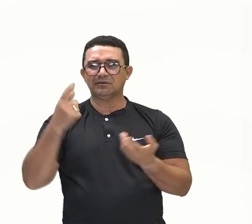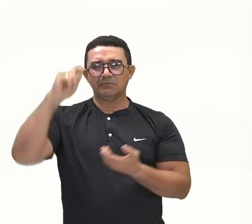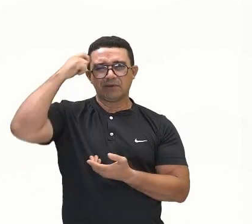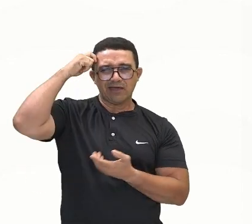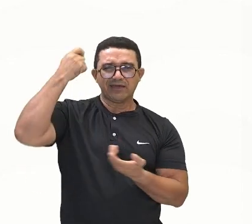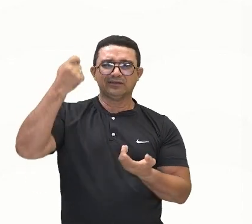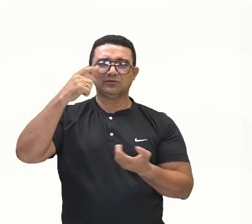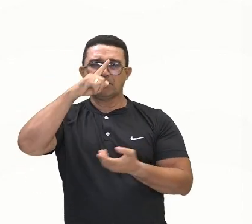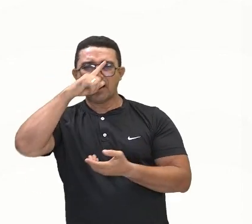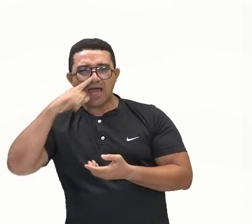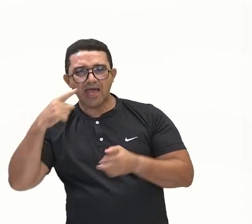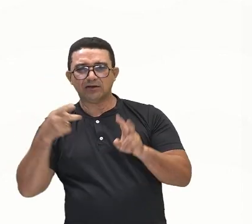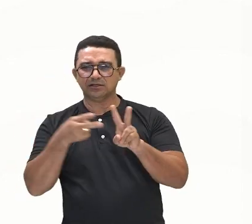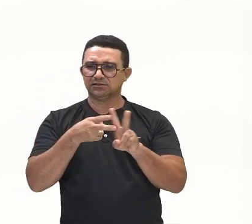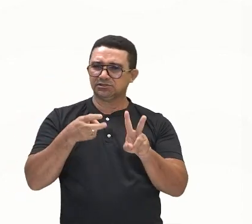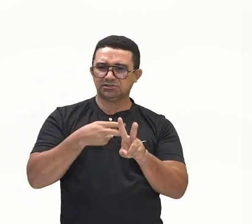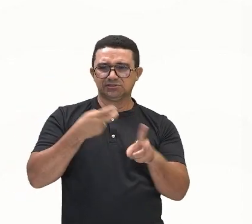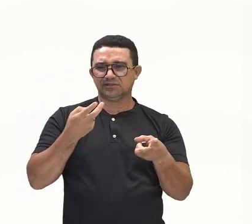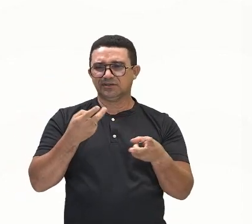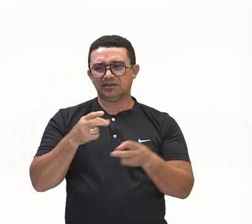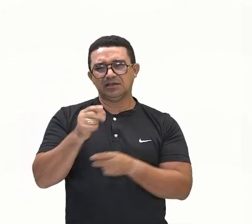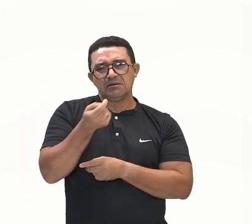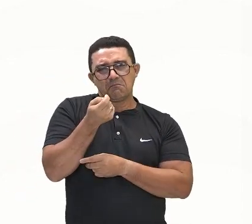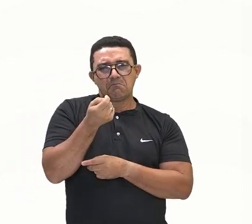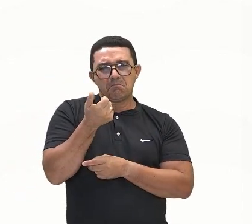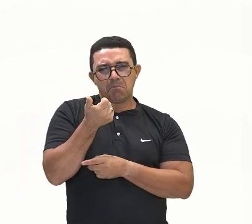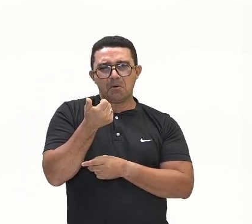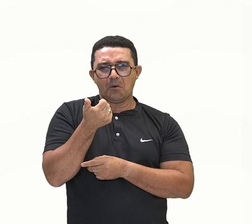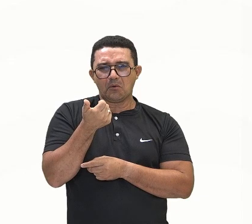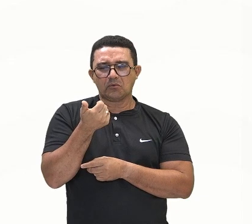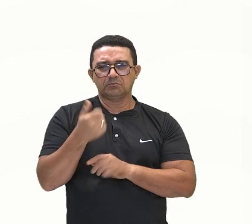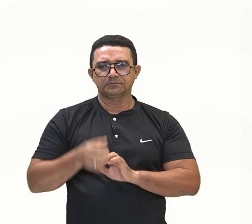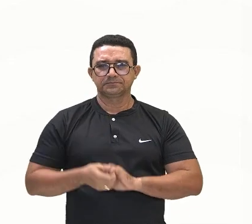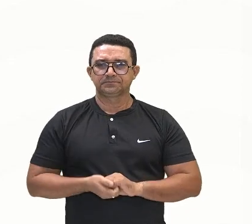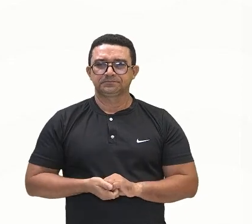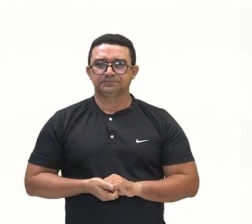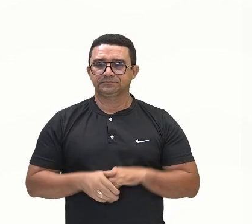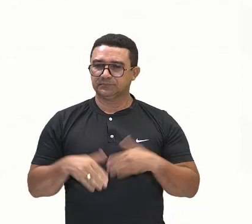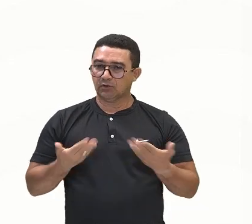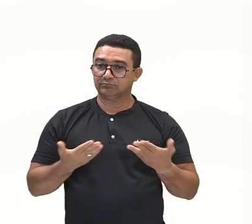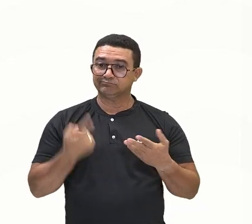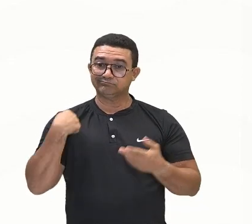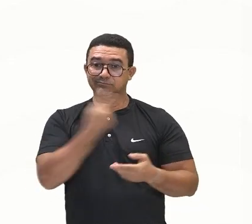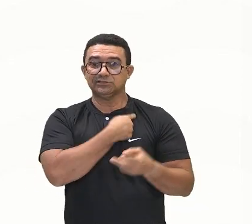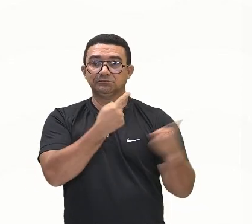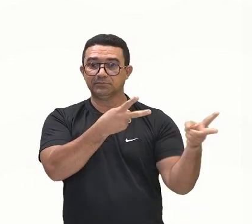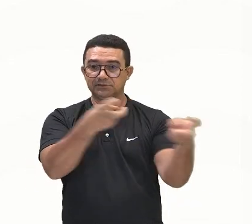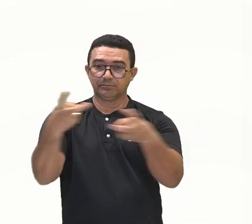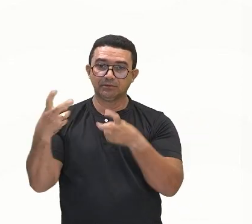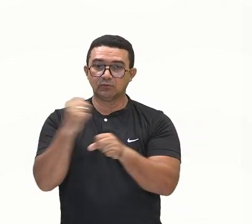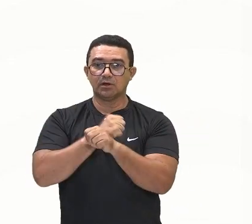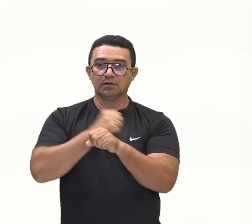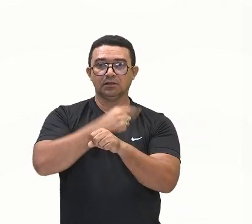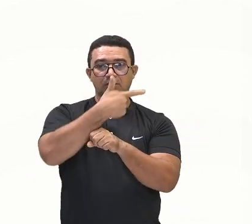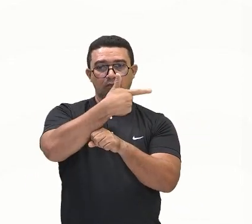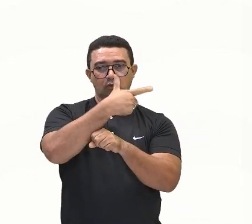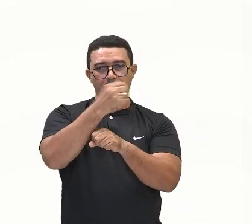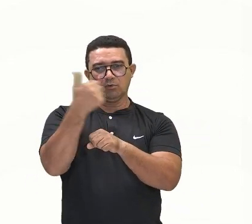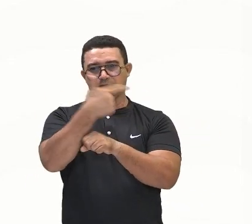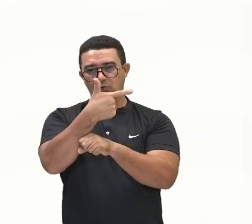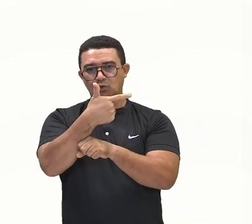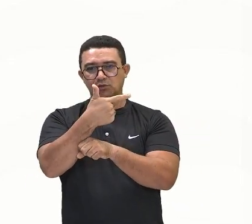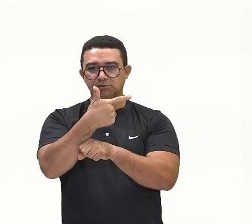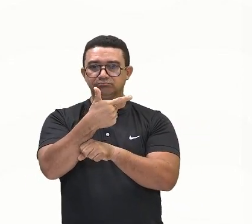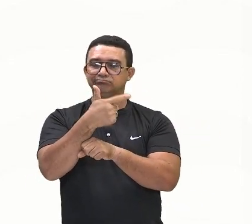1%, a amarela e a indígena, de acordo com o IBGE. A gente verifica que no ano de 2012,